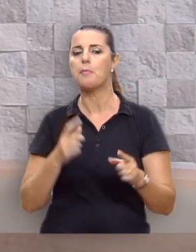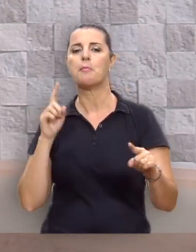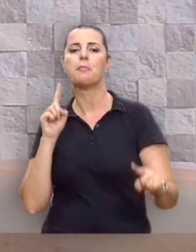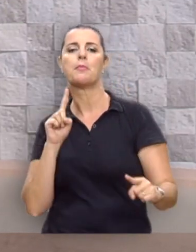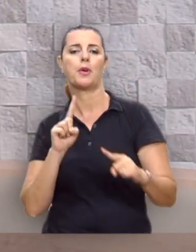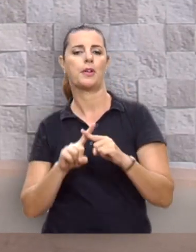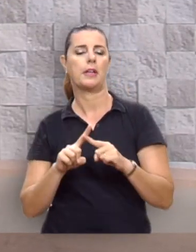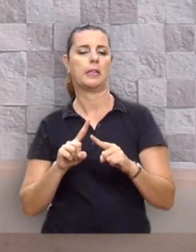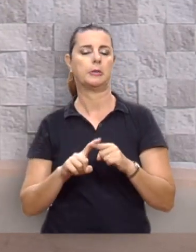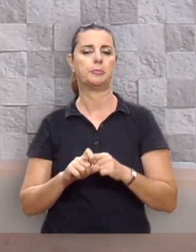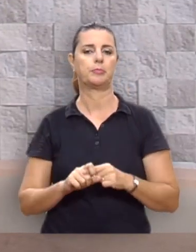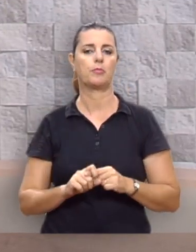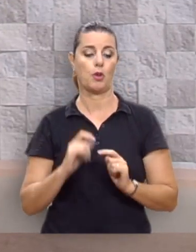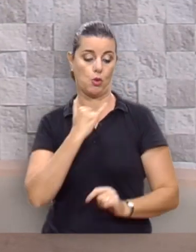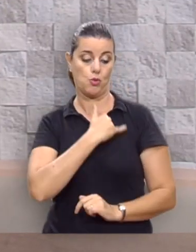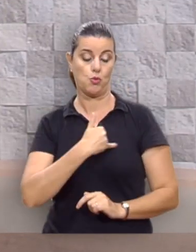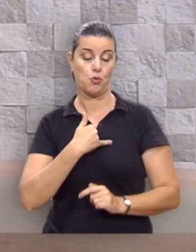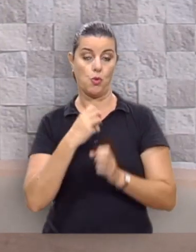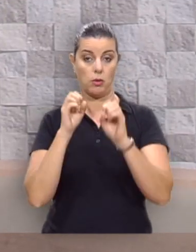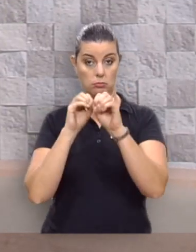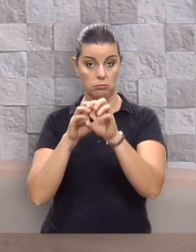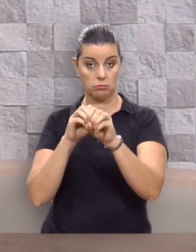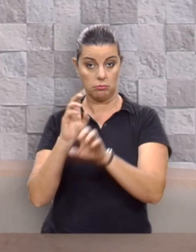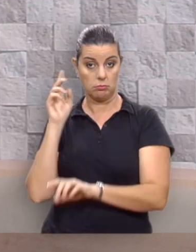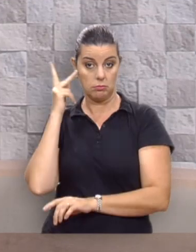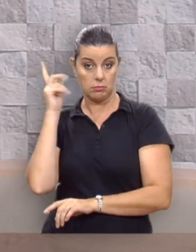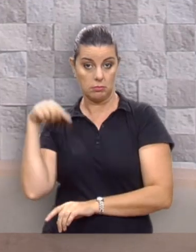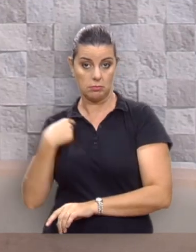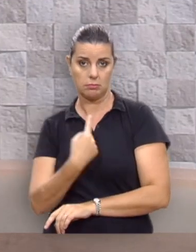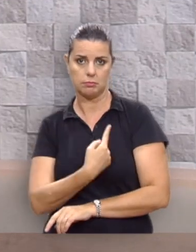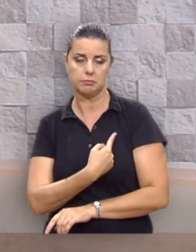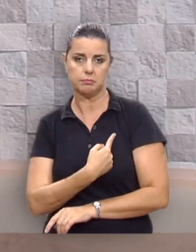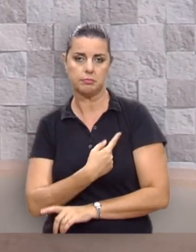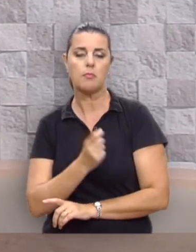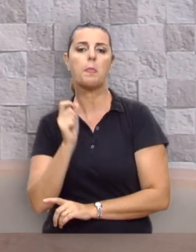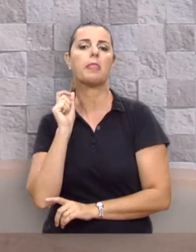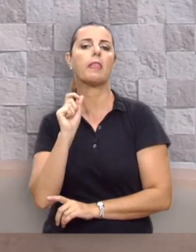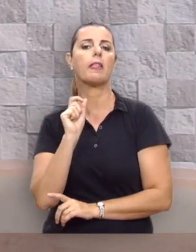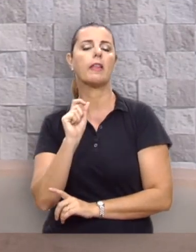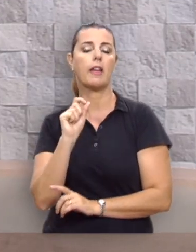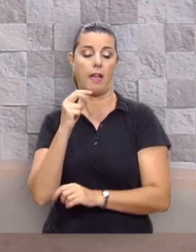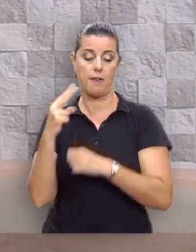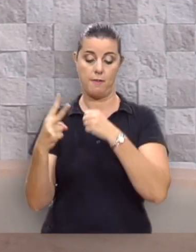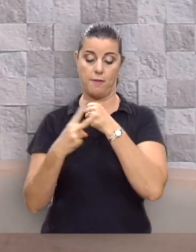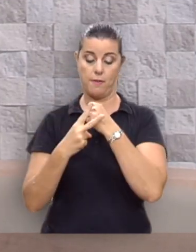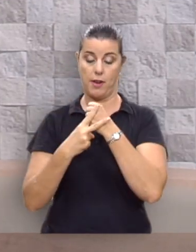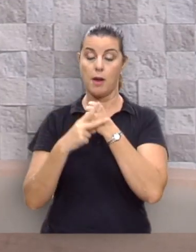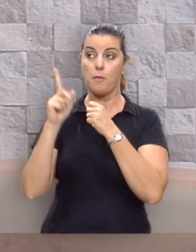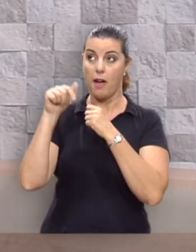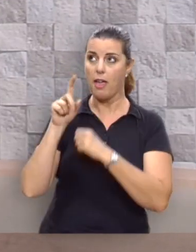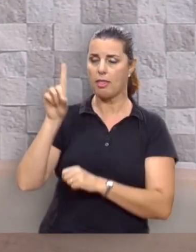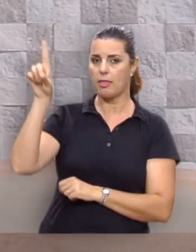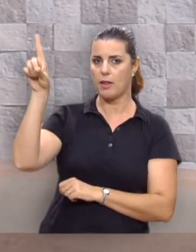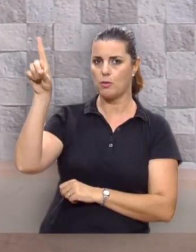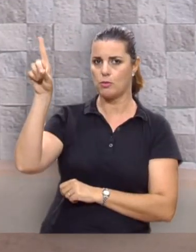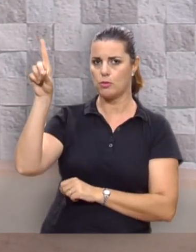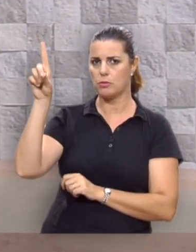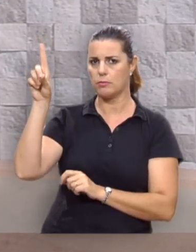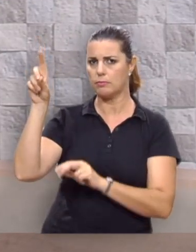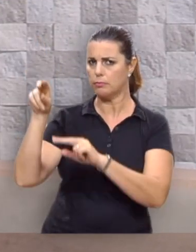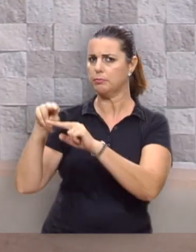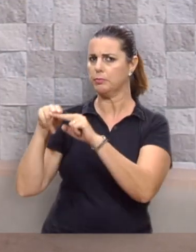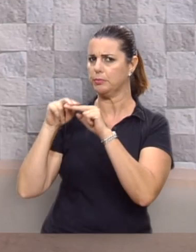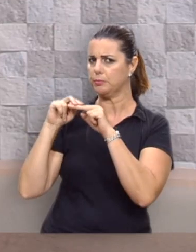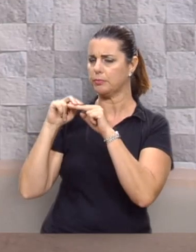porque o que João está nos informando é que este Verbo, que é Deus,